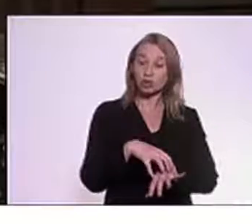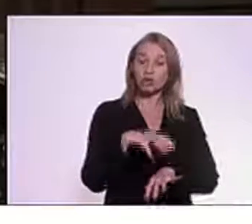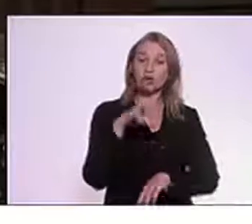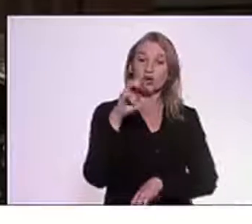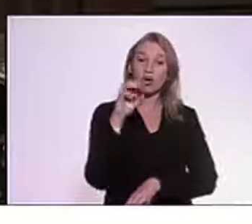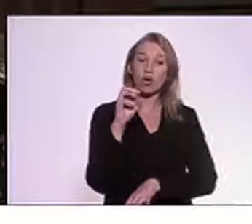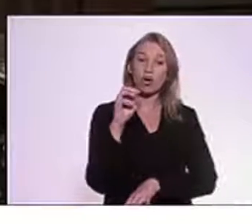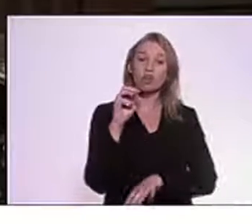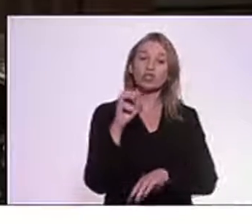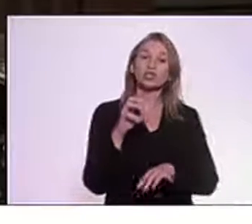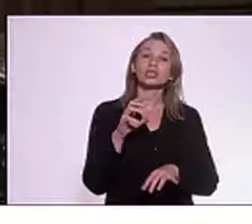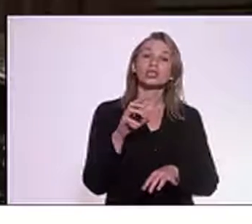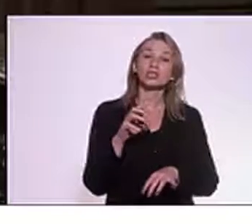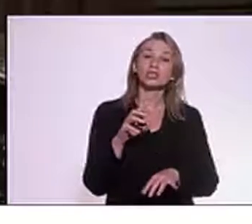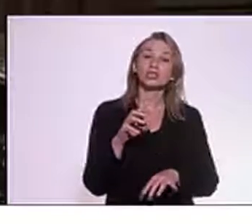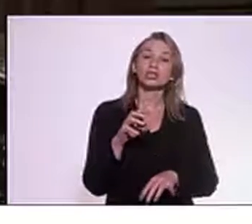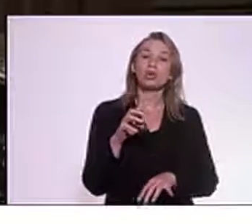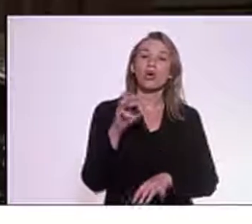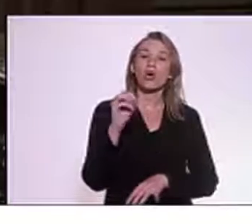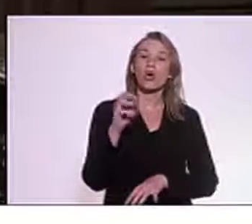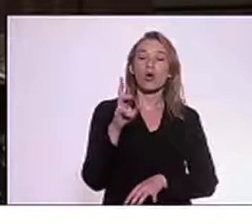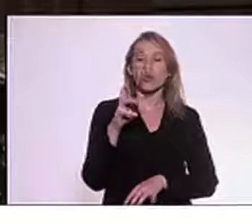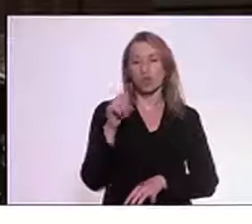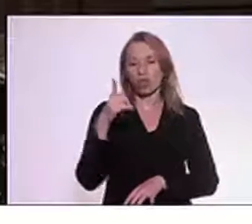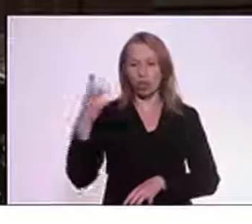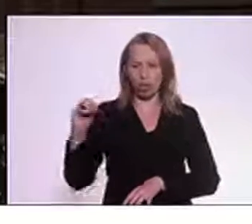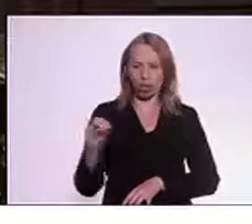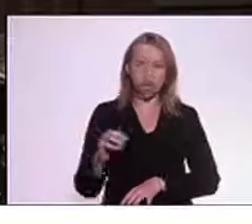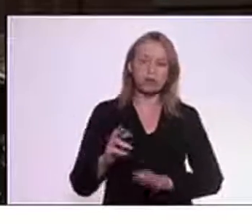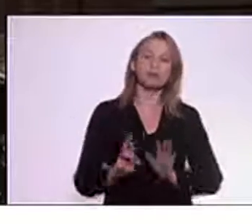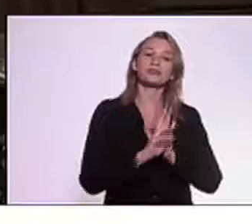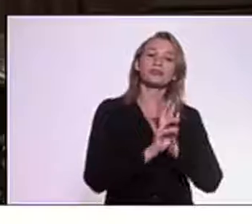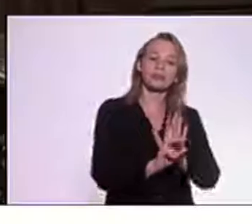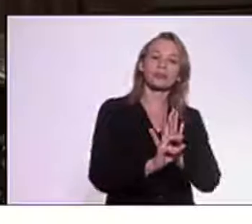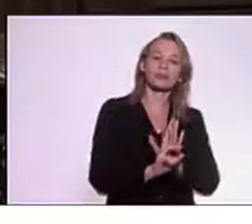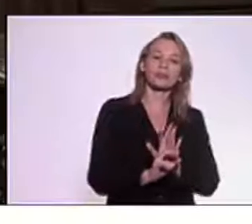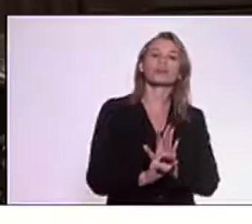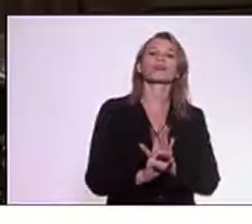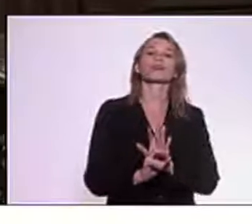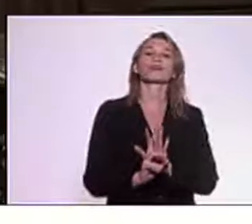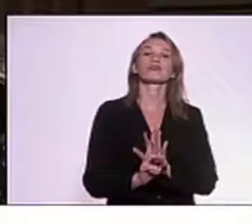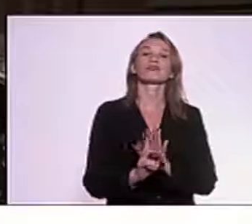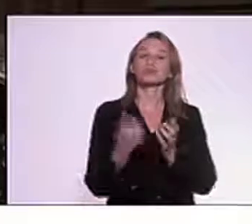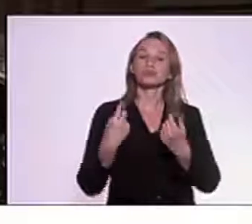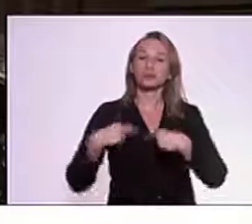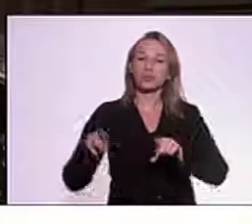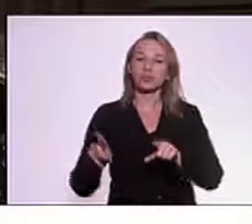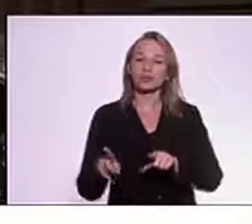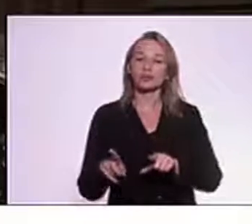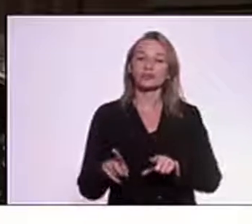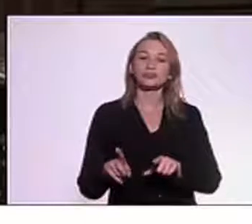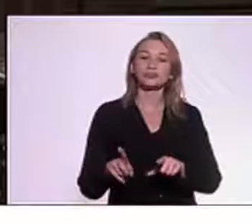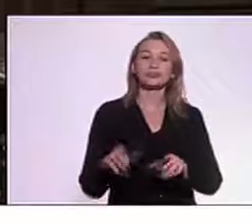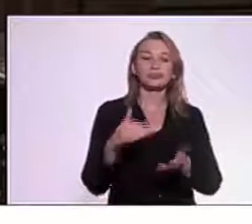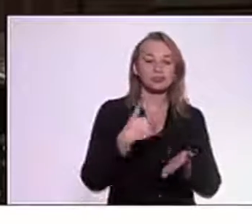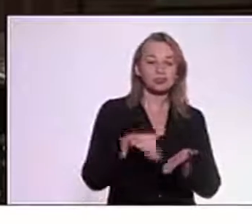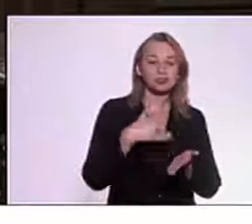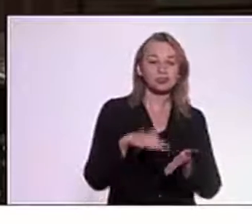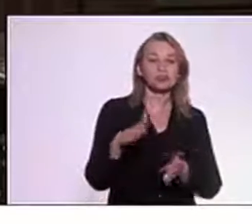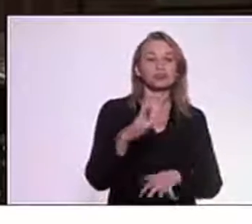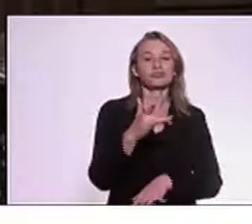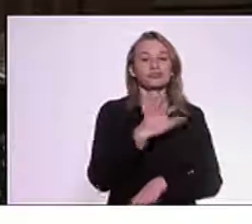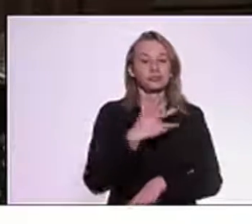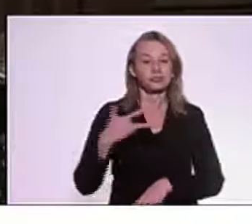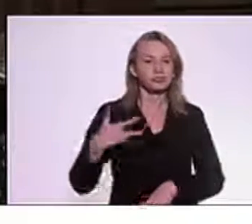Órgãos contesta os números apresentados pela Secretaria de Saúde, aquele aumento